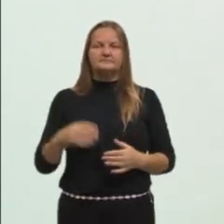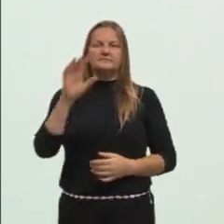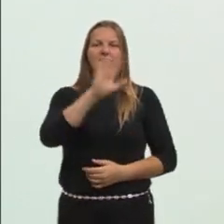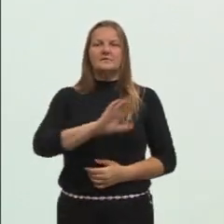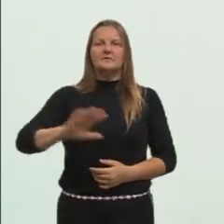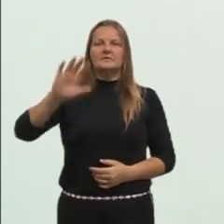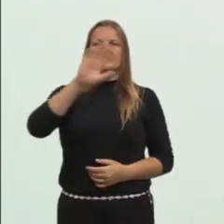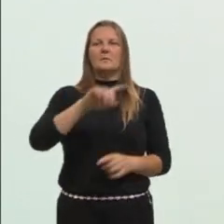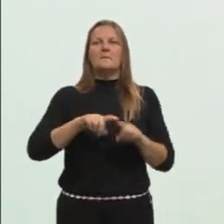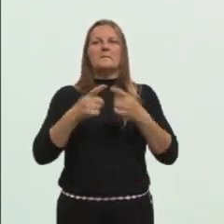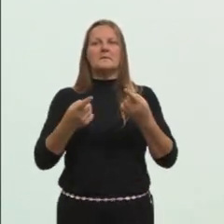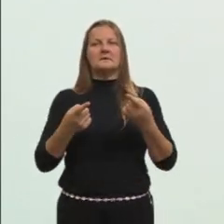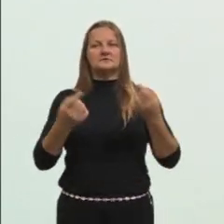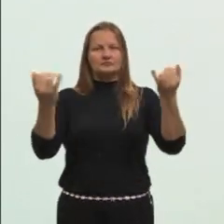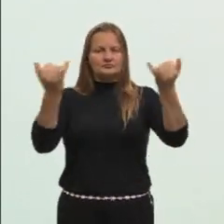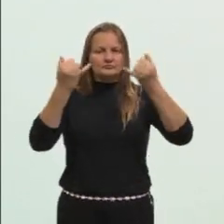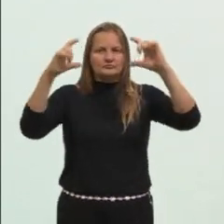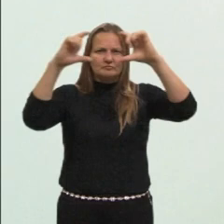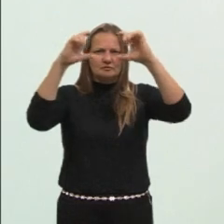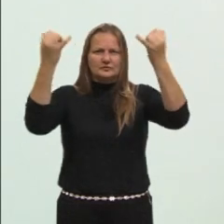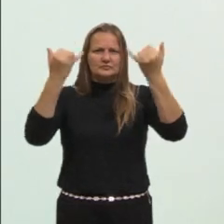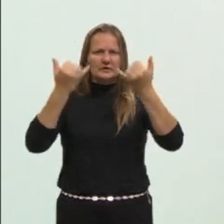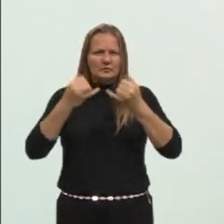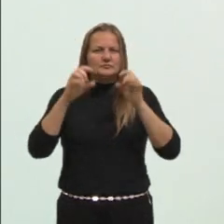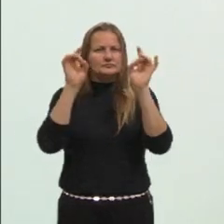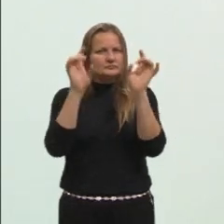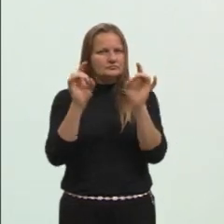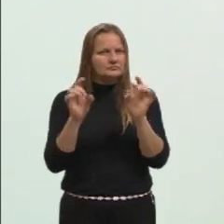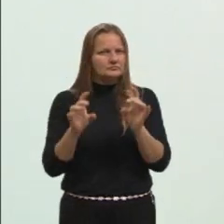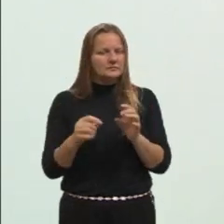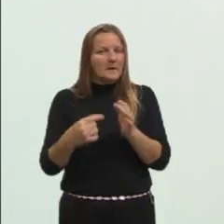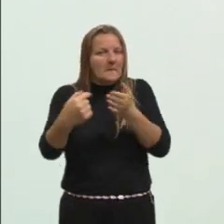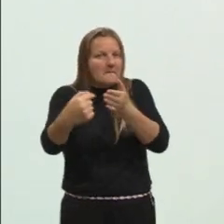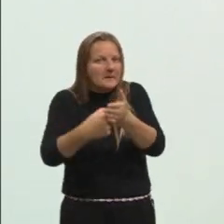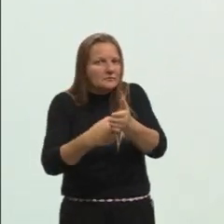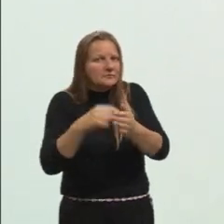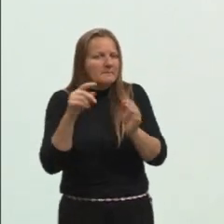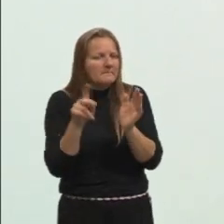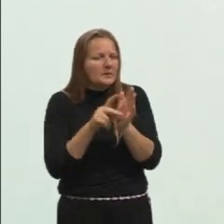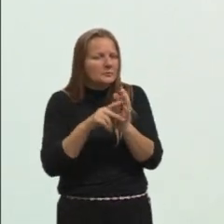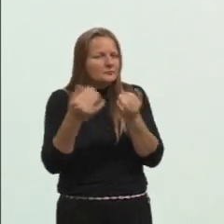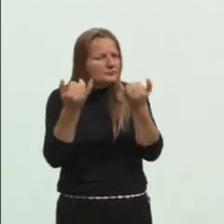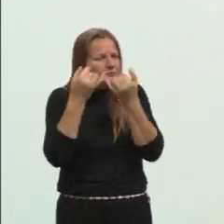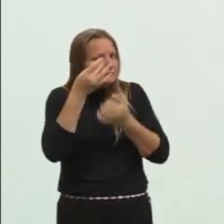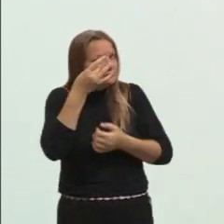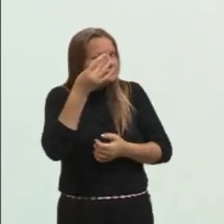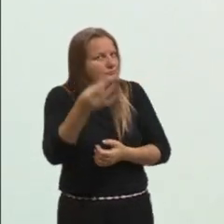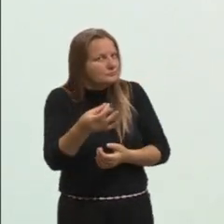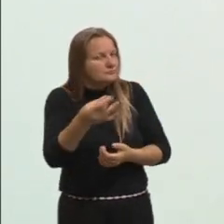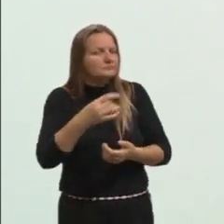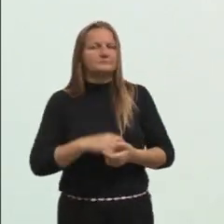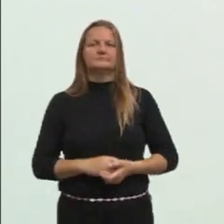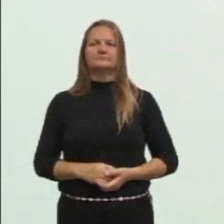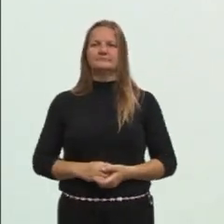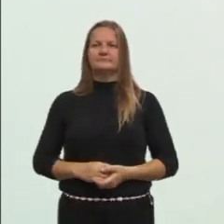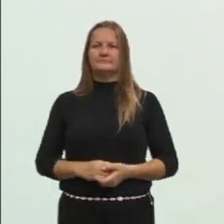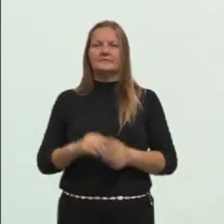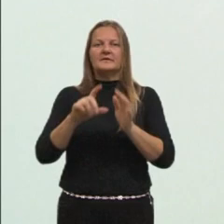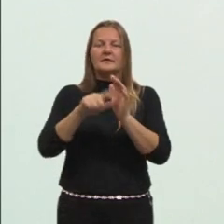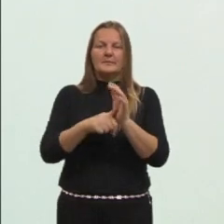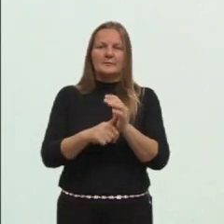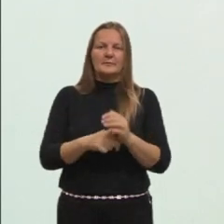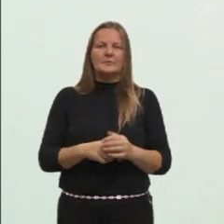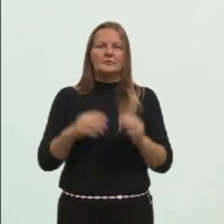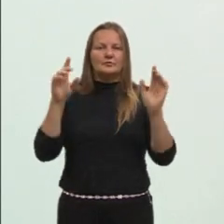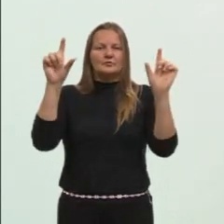mas o enunciado ele vai trazer algo mais específico vai trazer bastante informação para vocês e depois vai